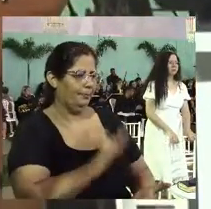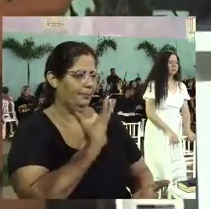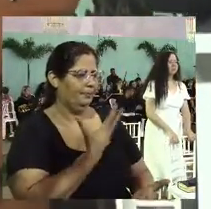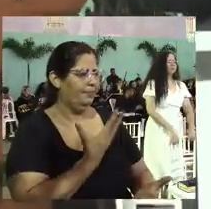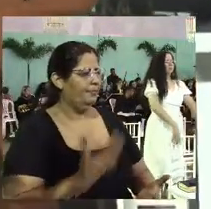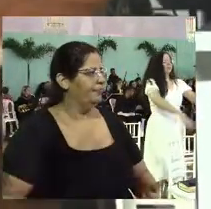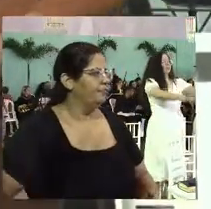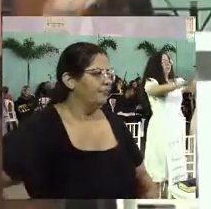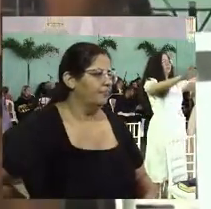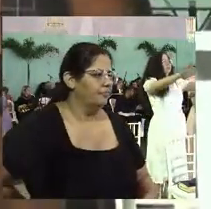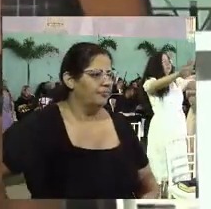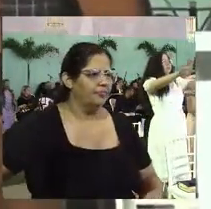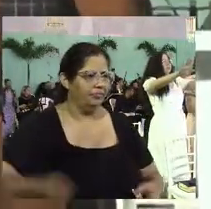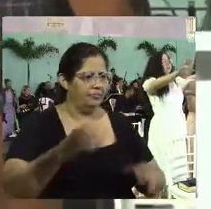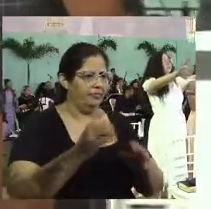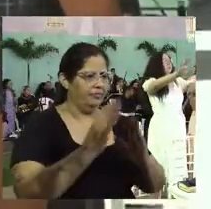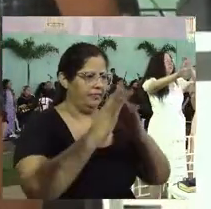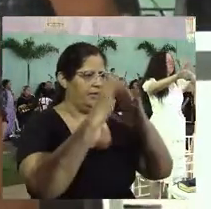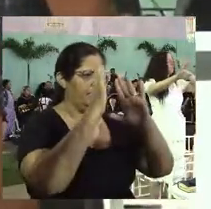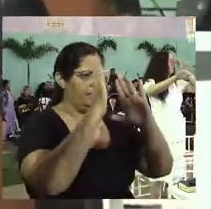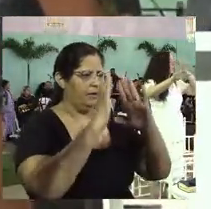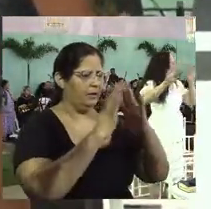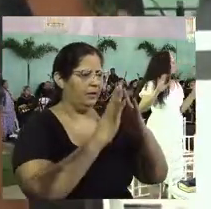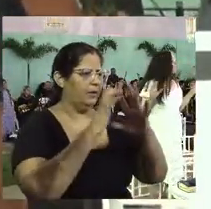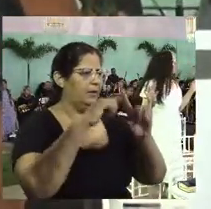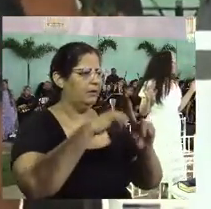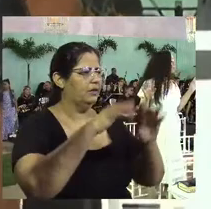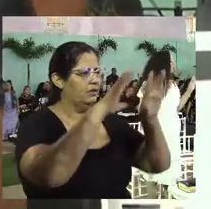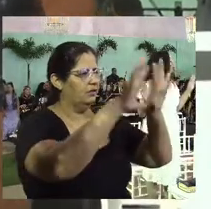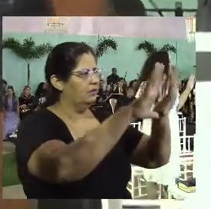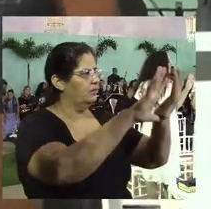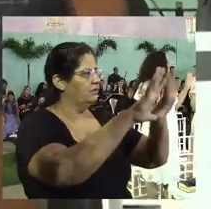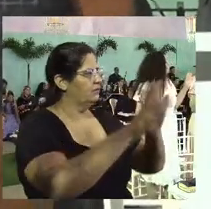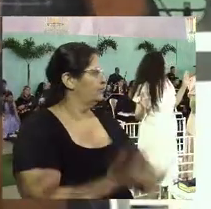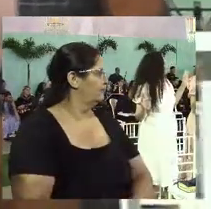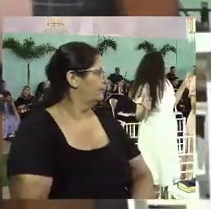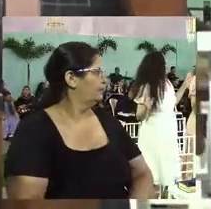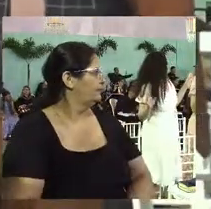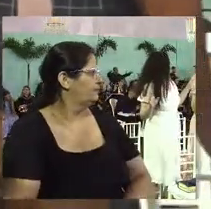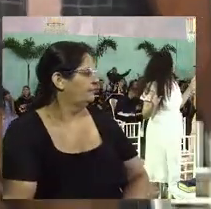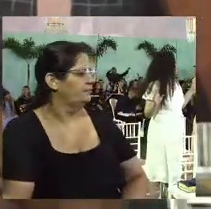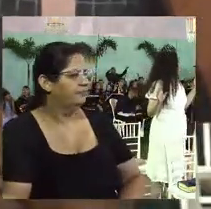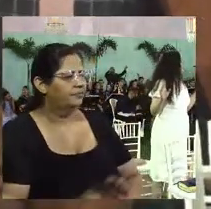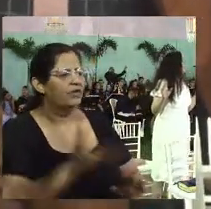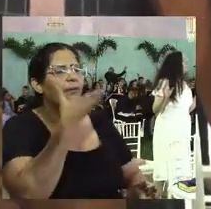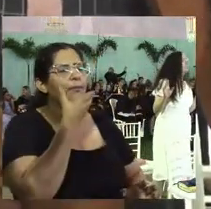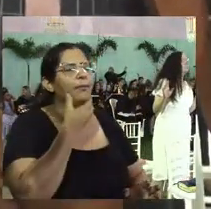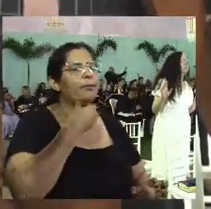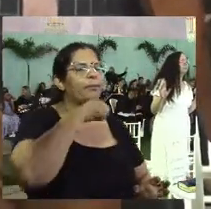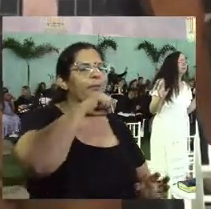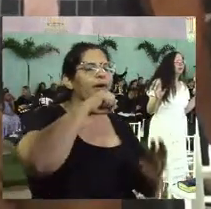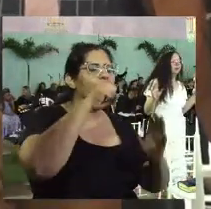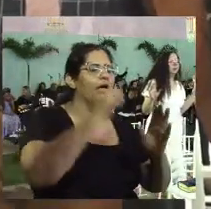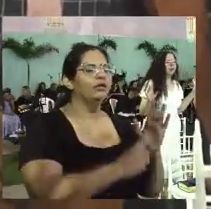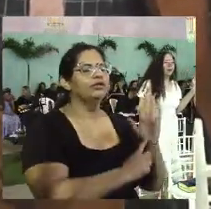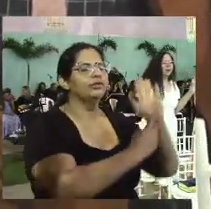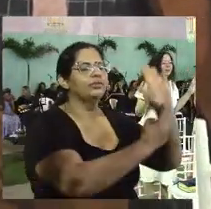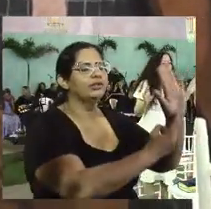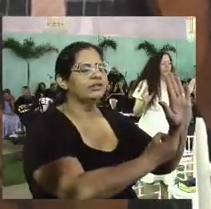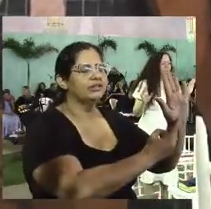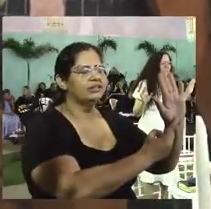igreja Estenda as mãozinhas para cá por favor os dirigente com a permissão do pastor André os pastores de excelência pai amado nós te apresentamos